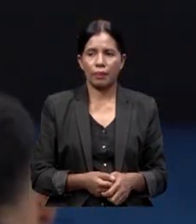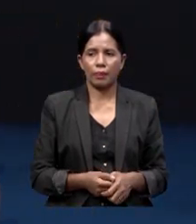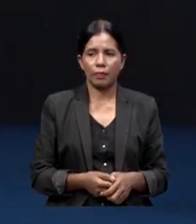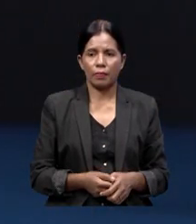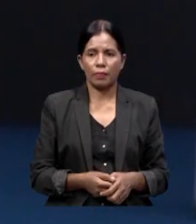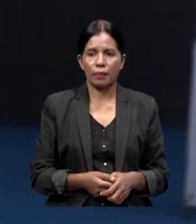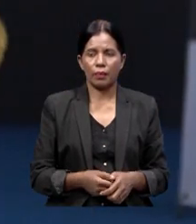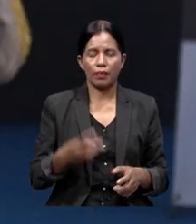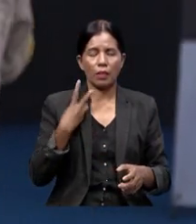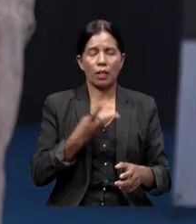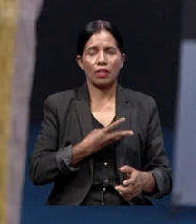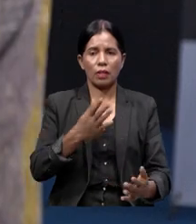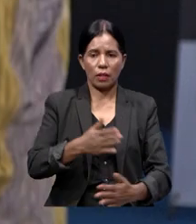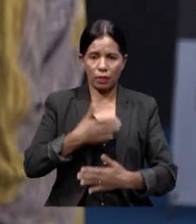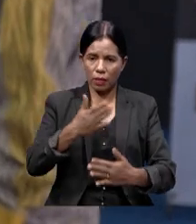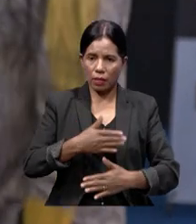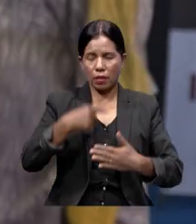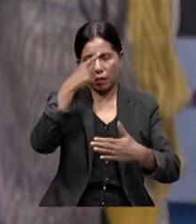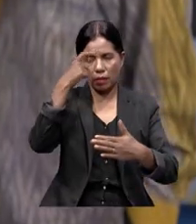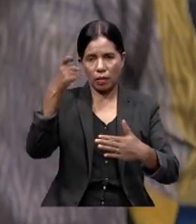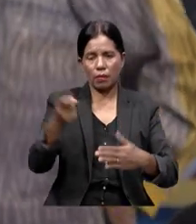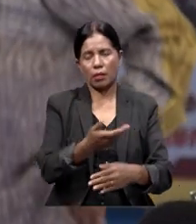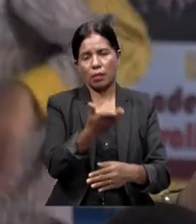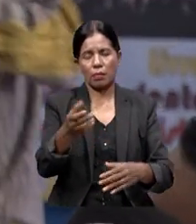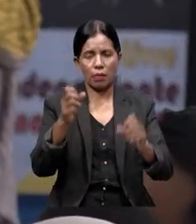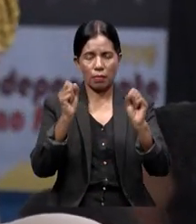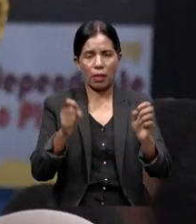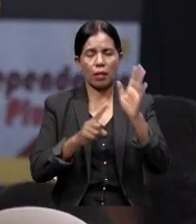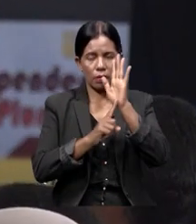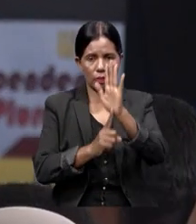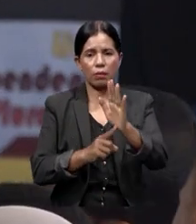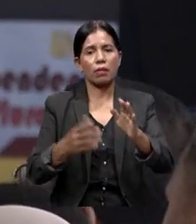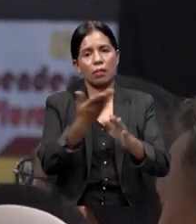E te contente também e me consegue desempenho do ninho.